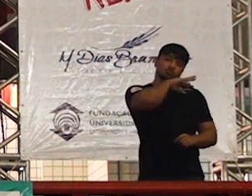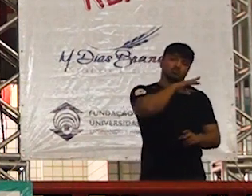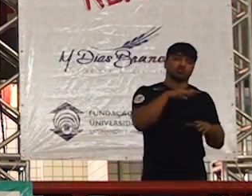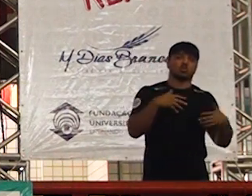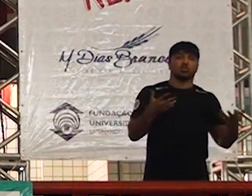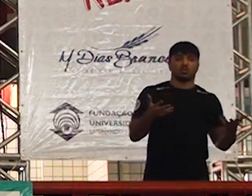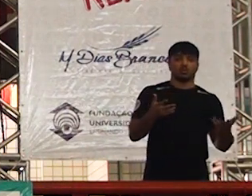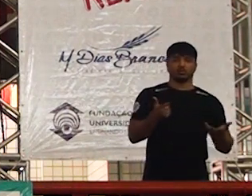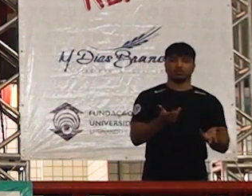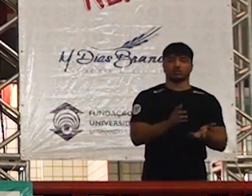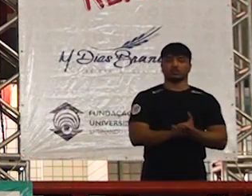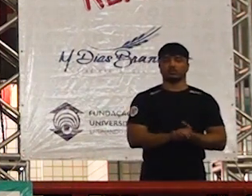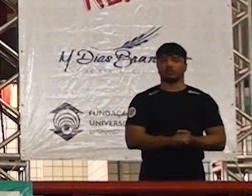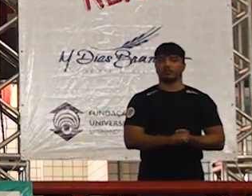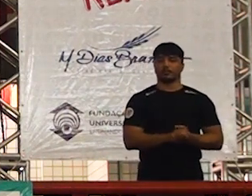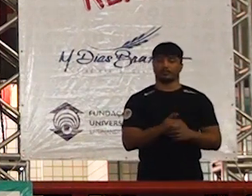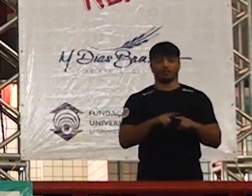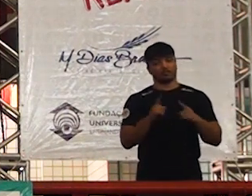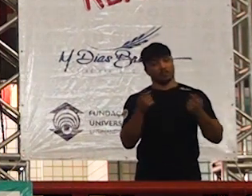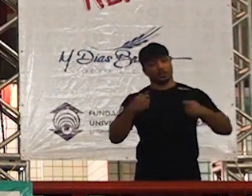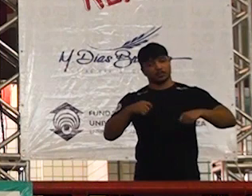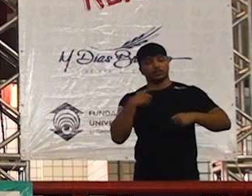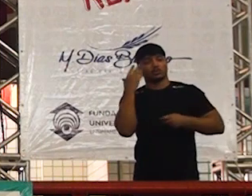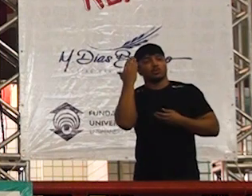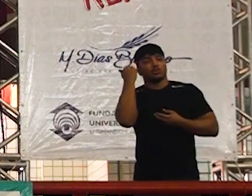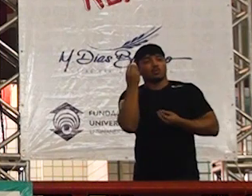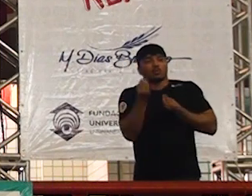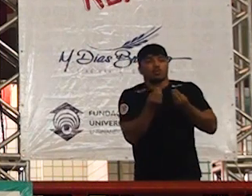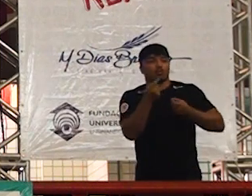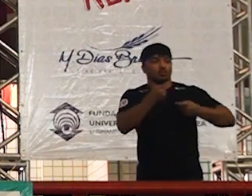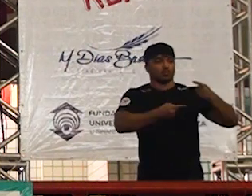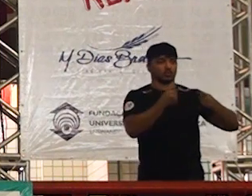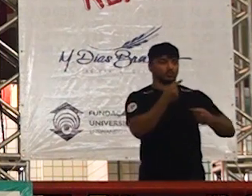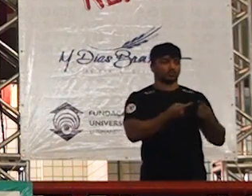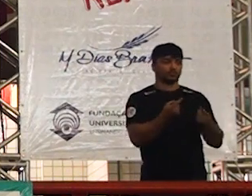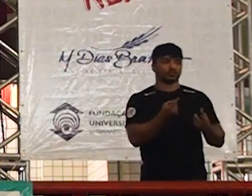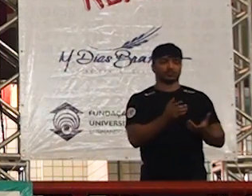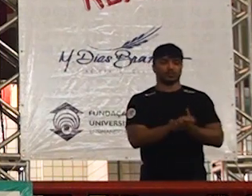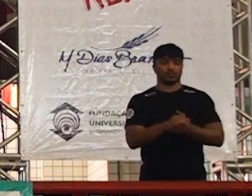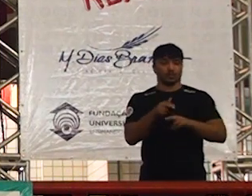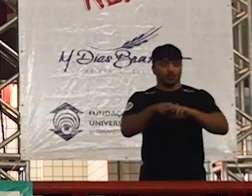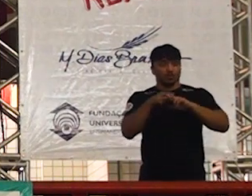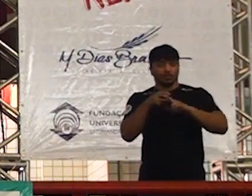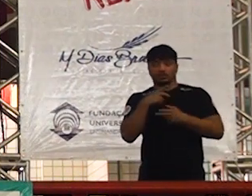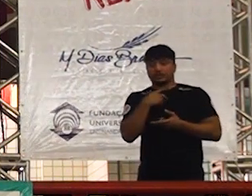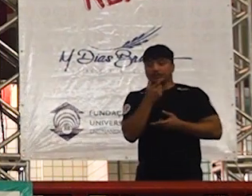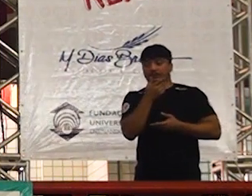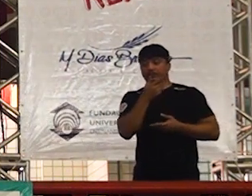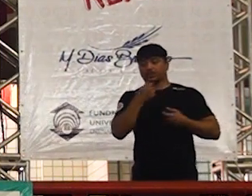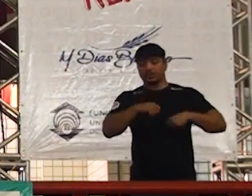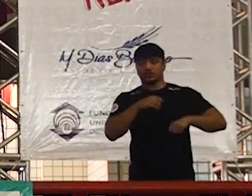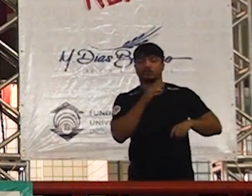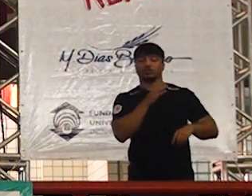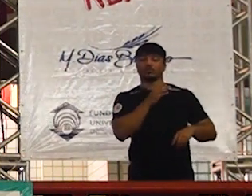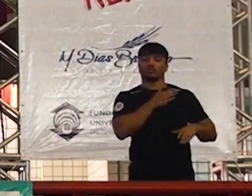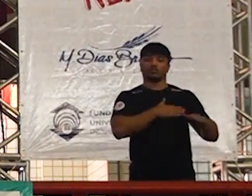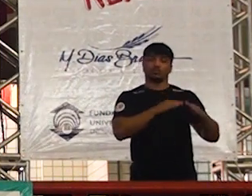não, se é uma regalia. Mas tinha que saber política. Então, cuidado para não queimar a língua,